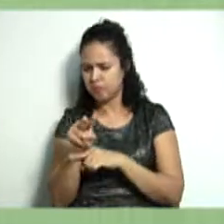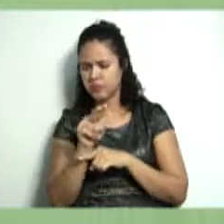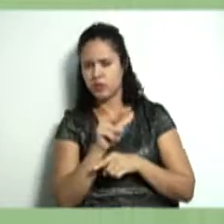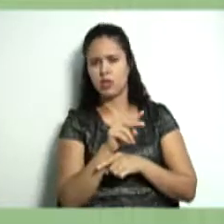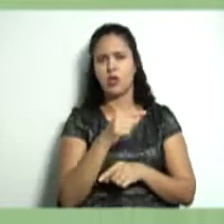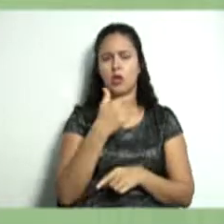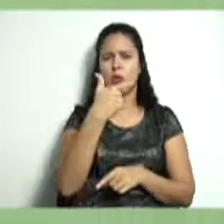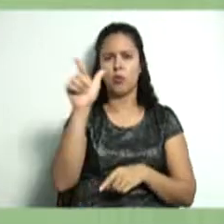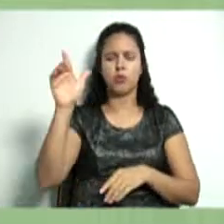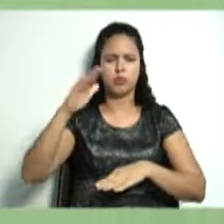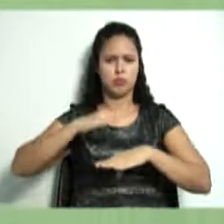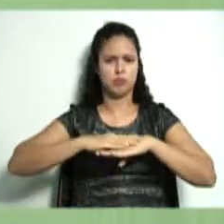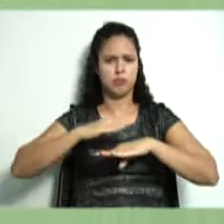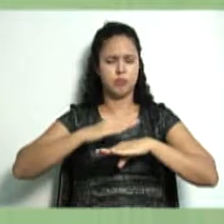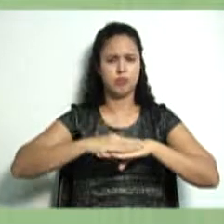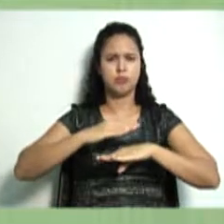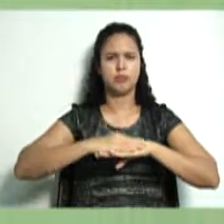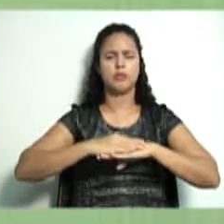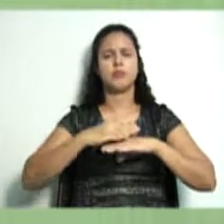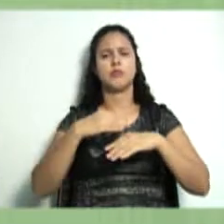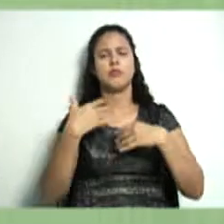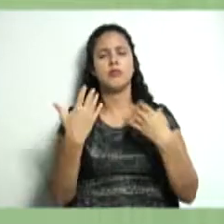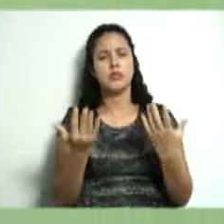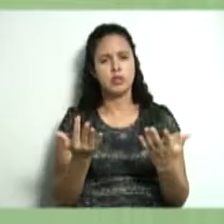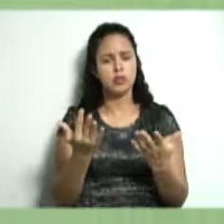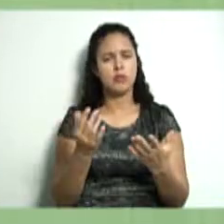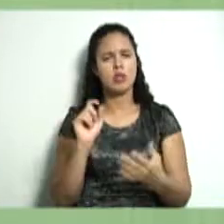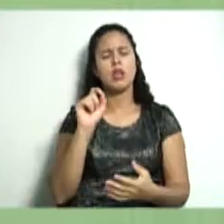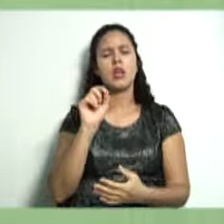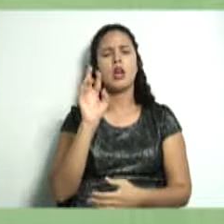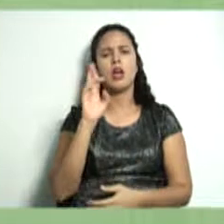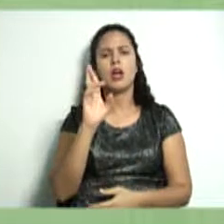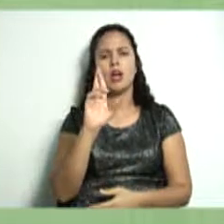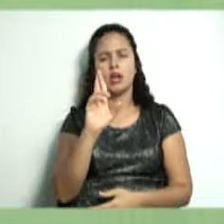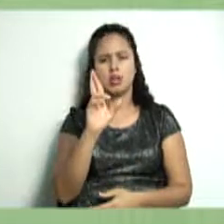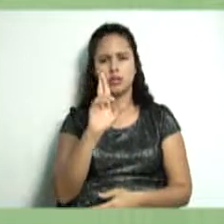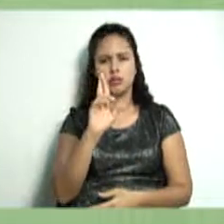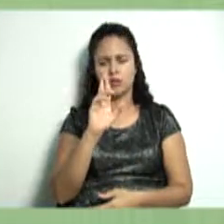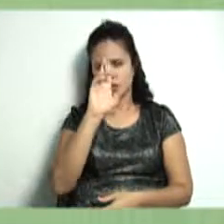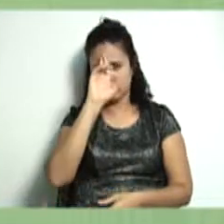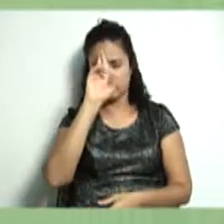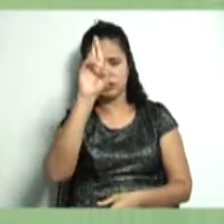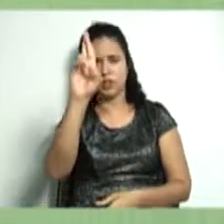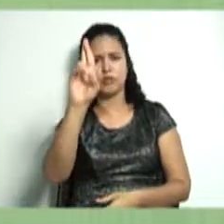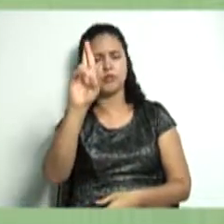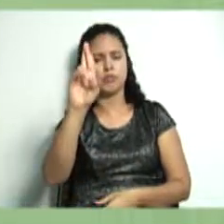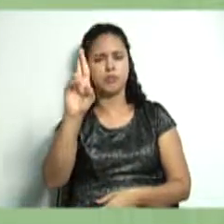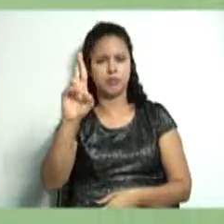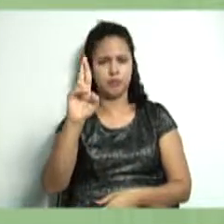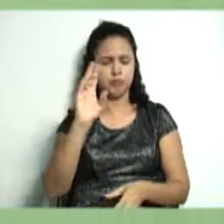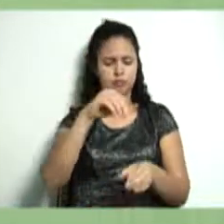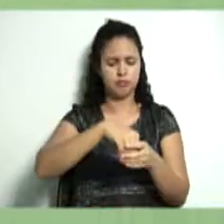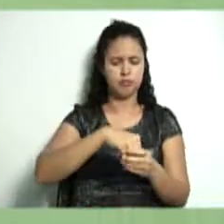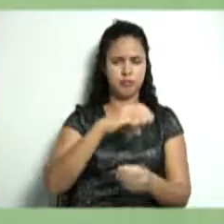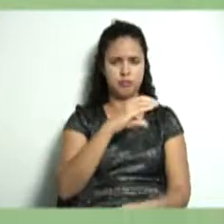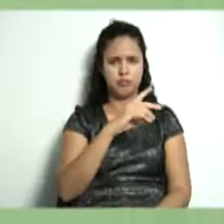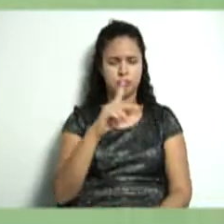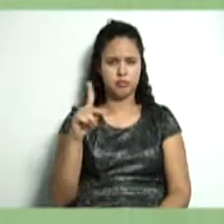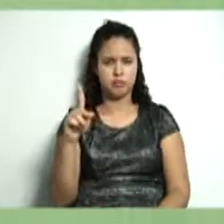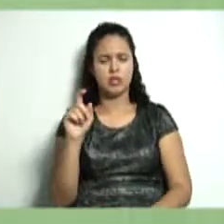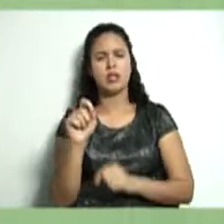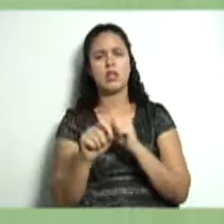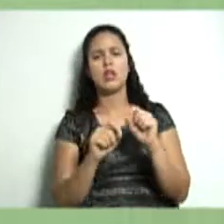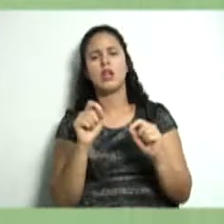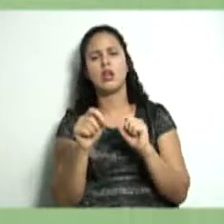que ocupa a parte gestora de uma cooperativa? Quem ocupa a parte